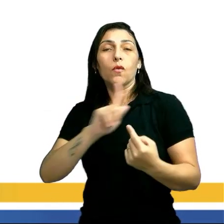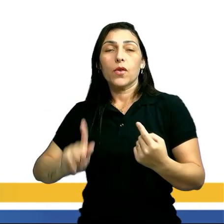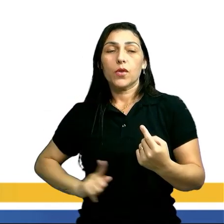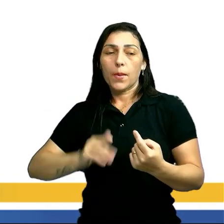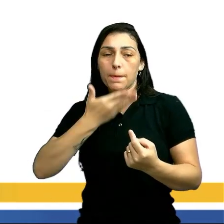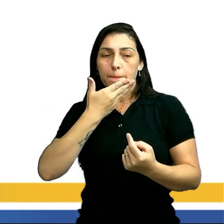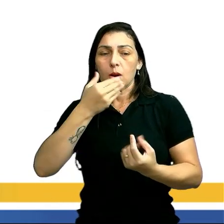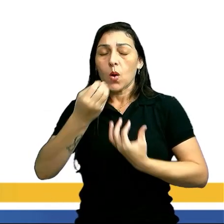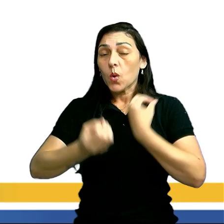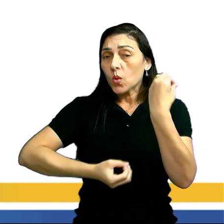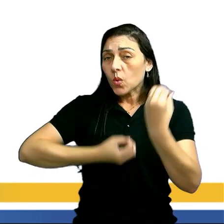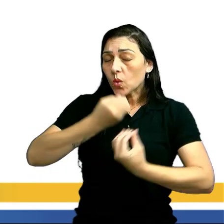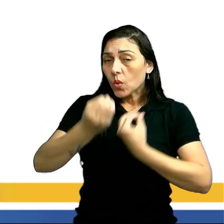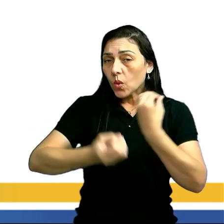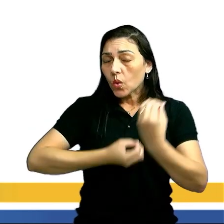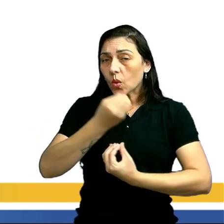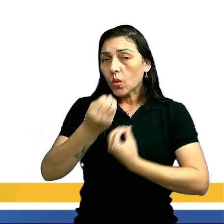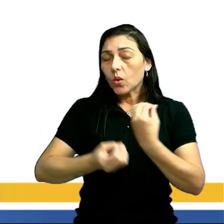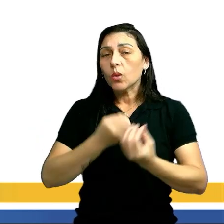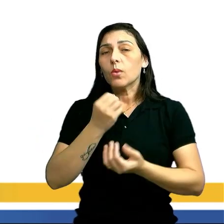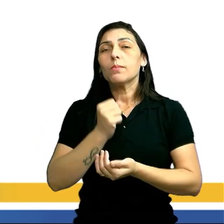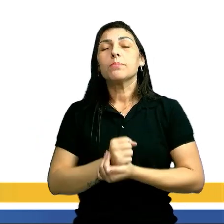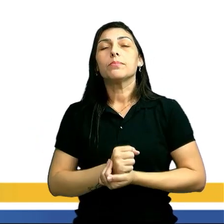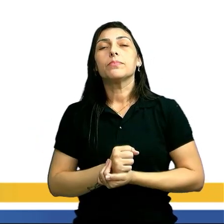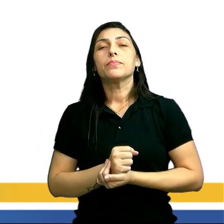melhor, como foi o caso da